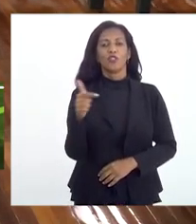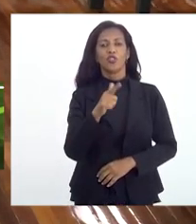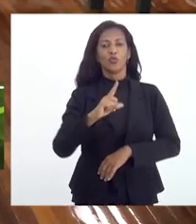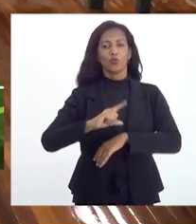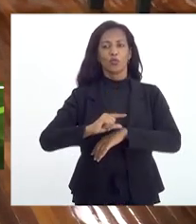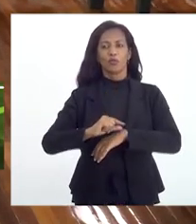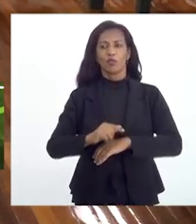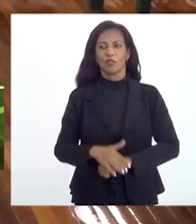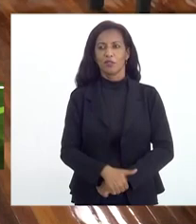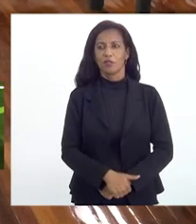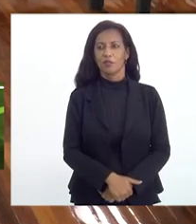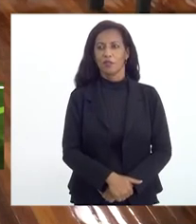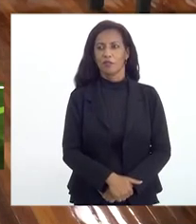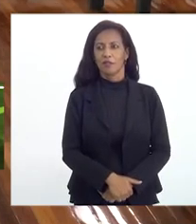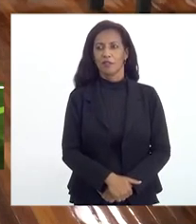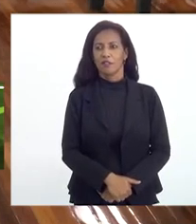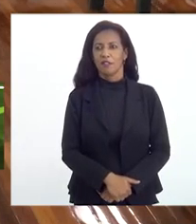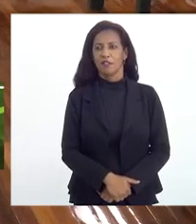horas, após 17 horas.